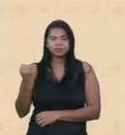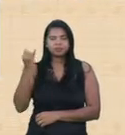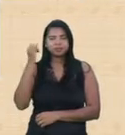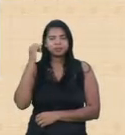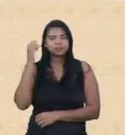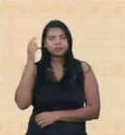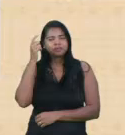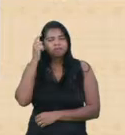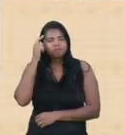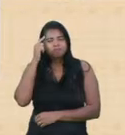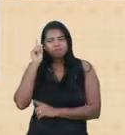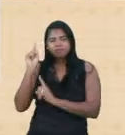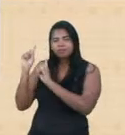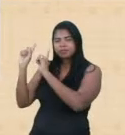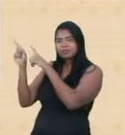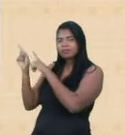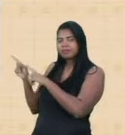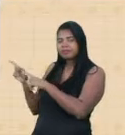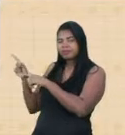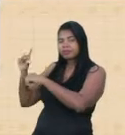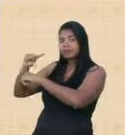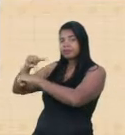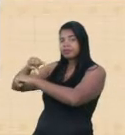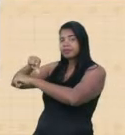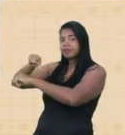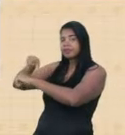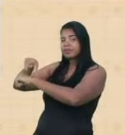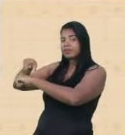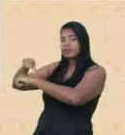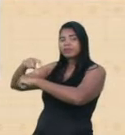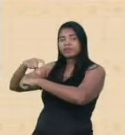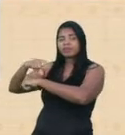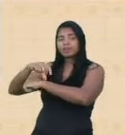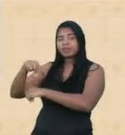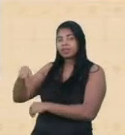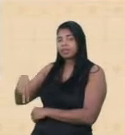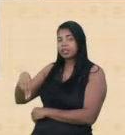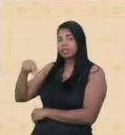a bússola ela aponta para o norte, só que esse norte é o norte